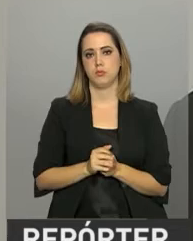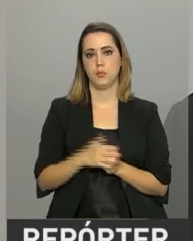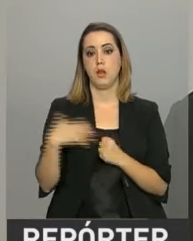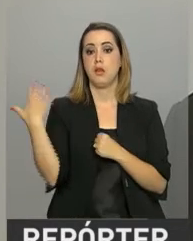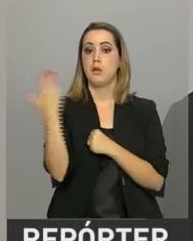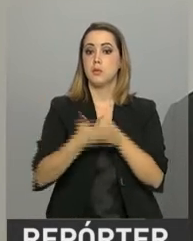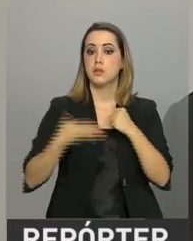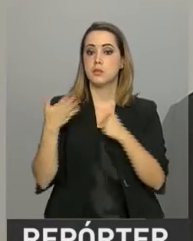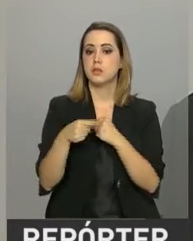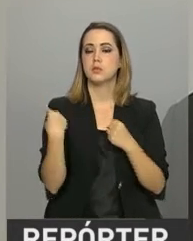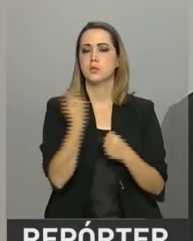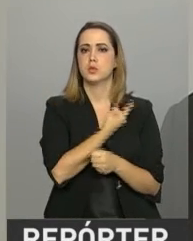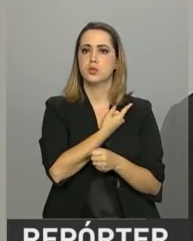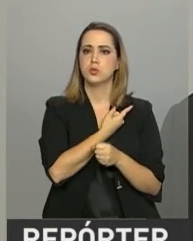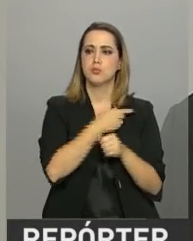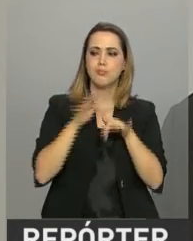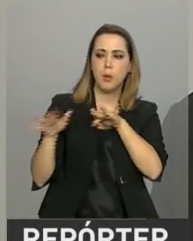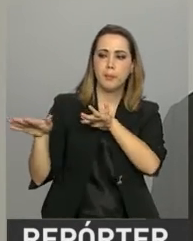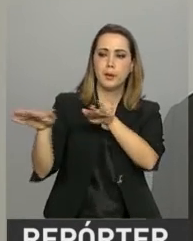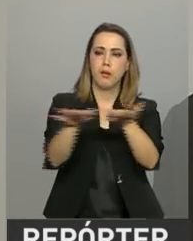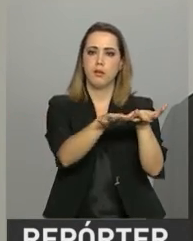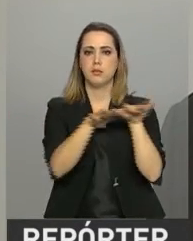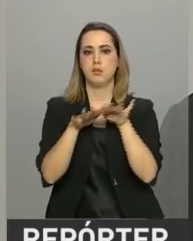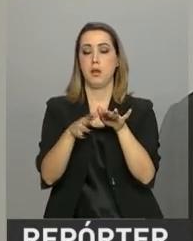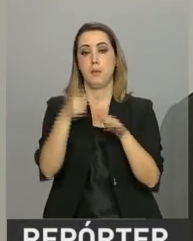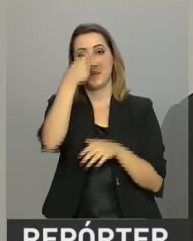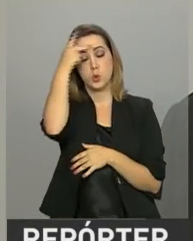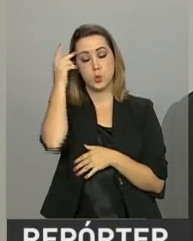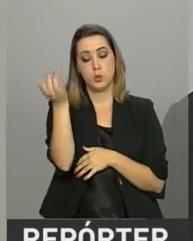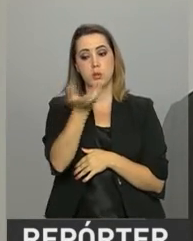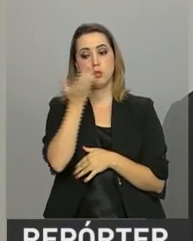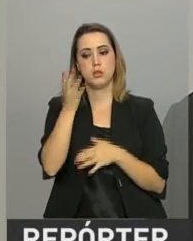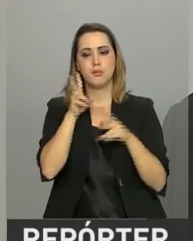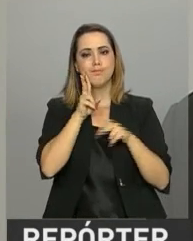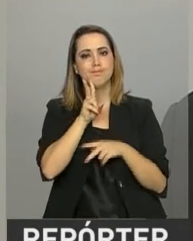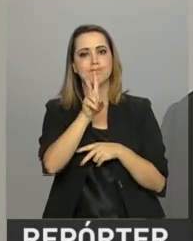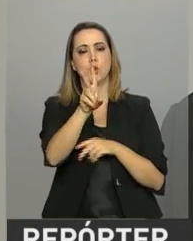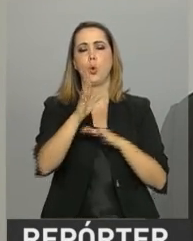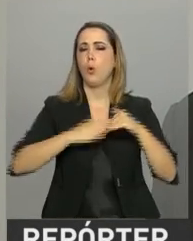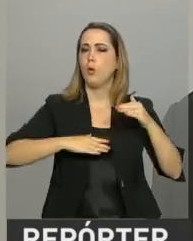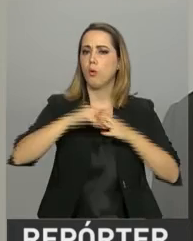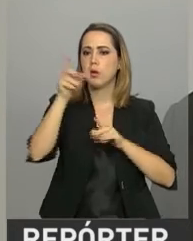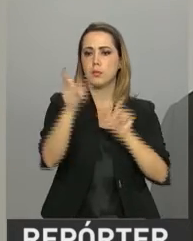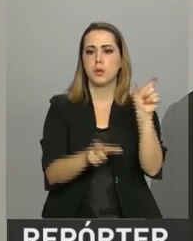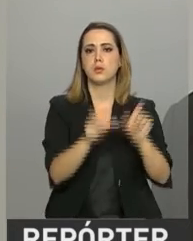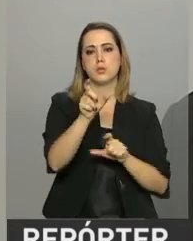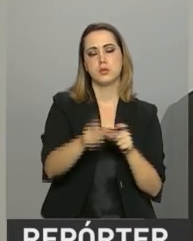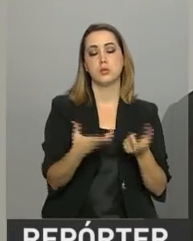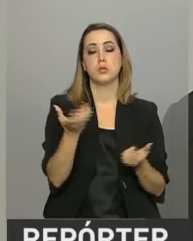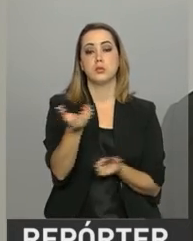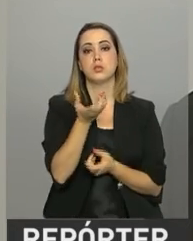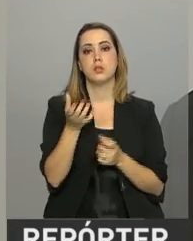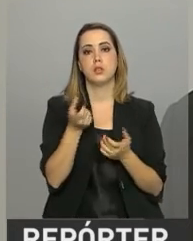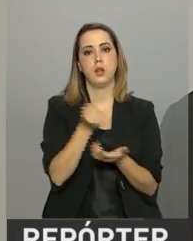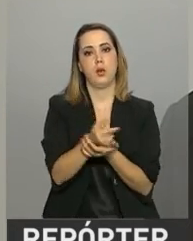tornou mais democrático ainda é o acesso de qualquer pessoa da sociedade brasileira para comprar os títulos públicos da dívida pública